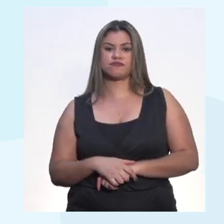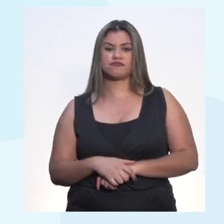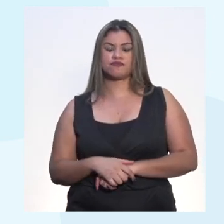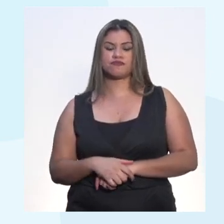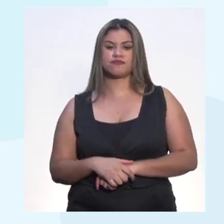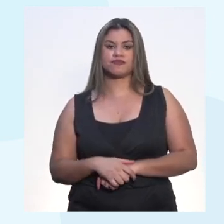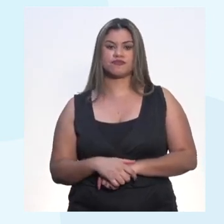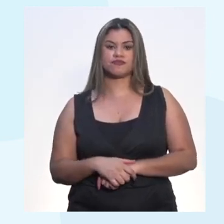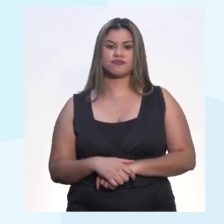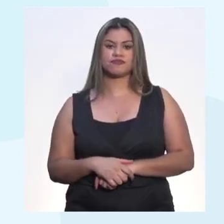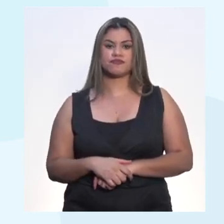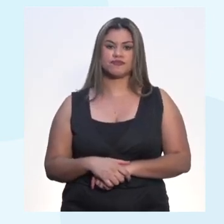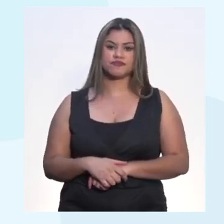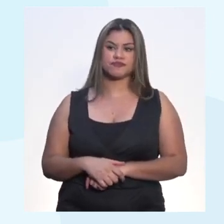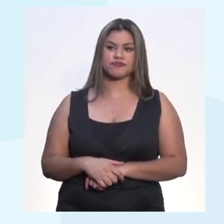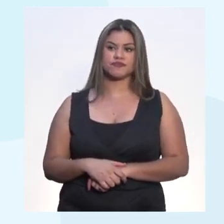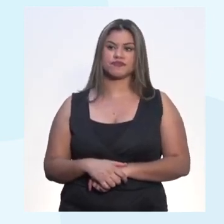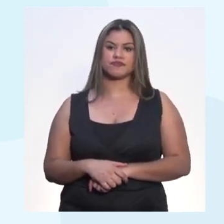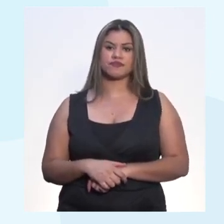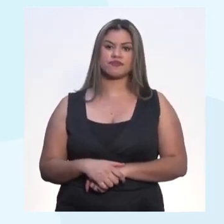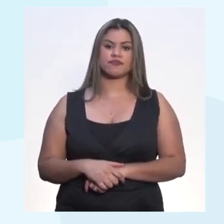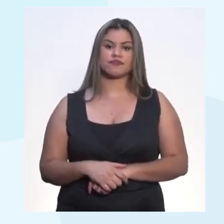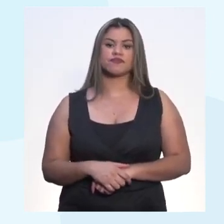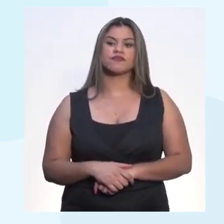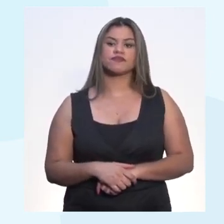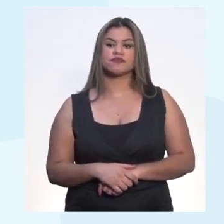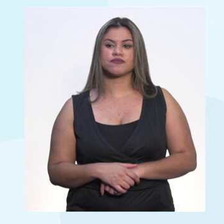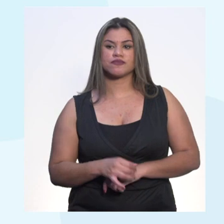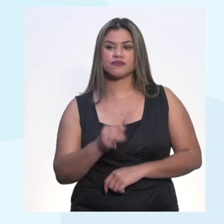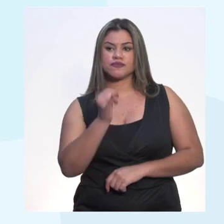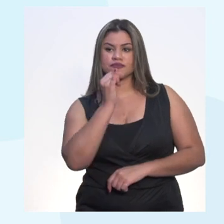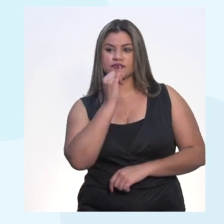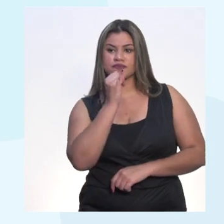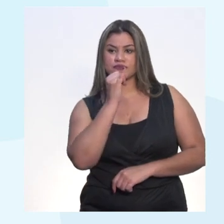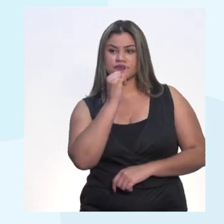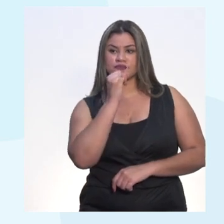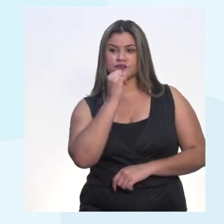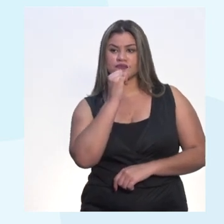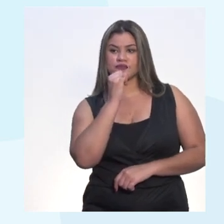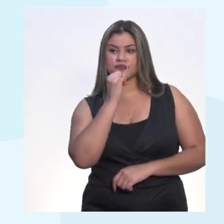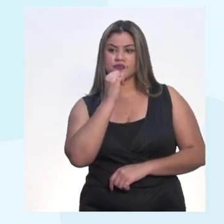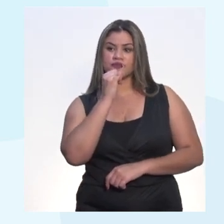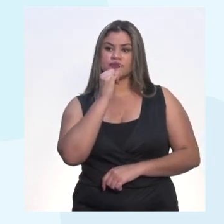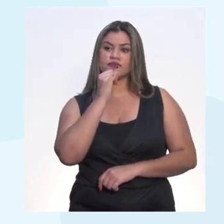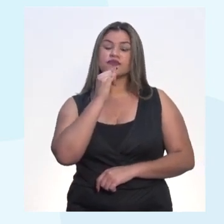forma fracionária. Como? No nosso caso lá do 25%,